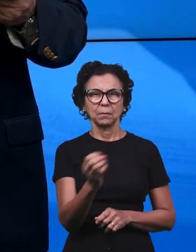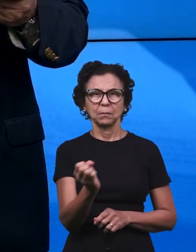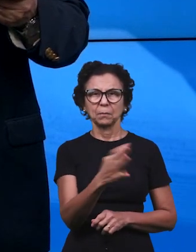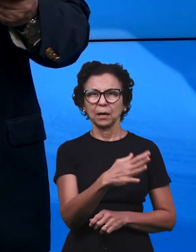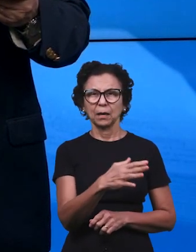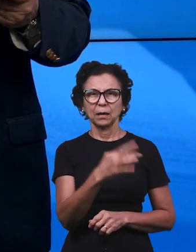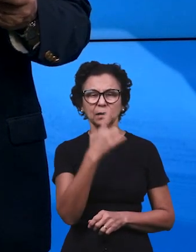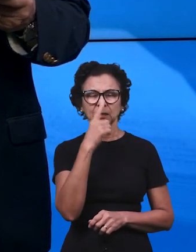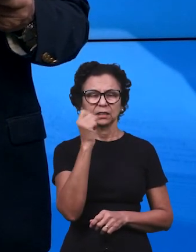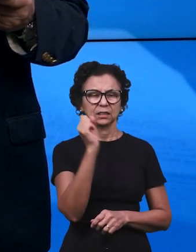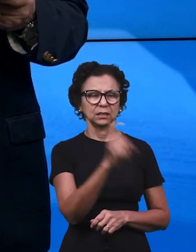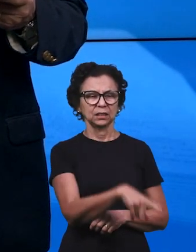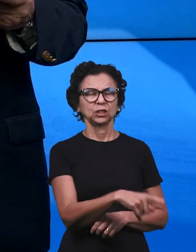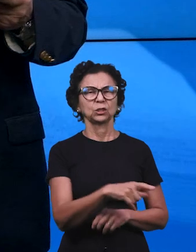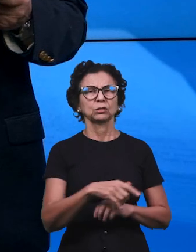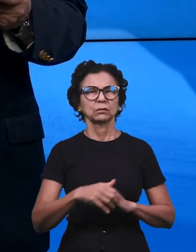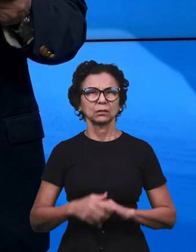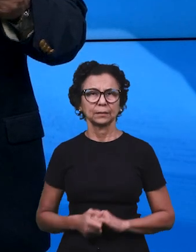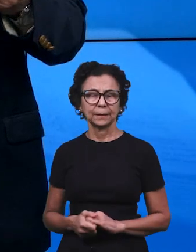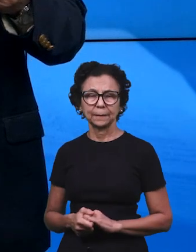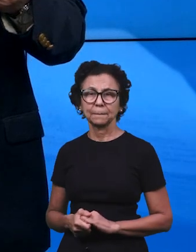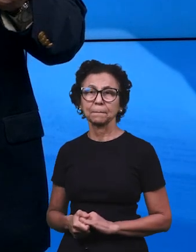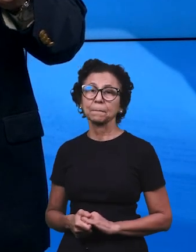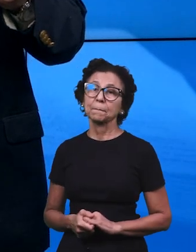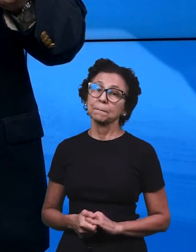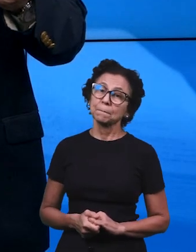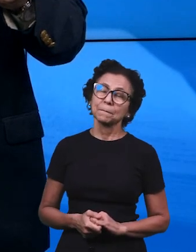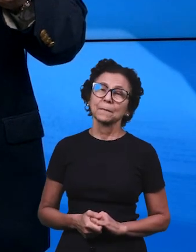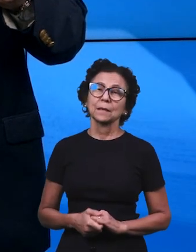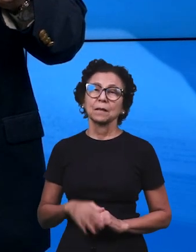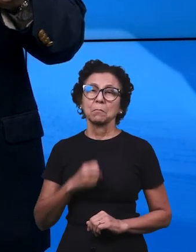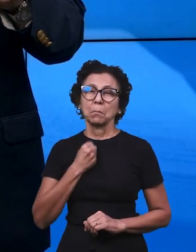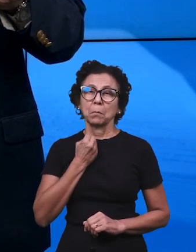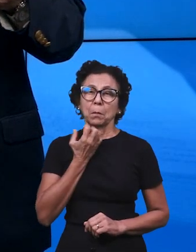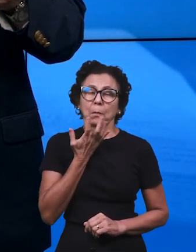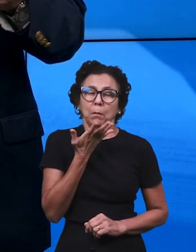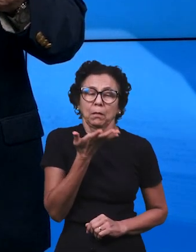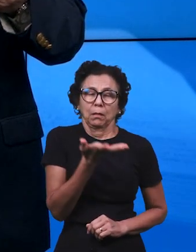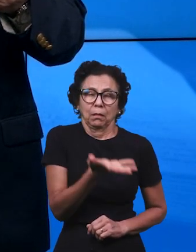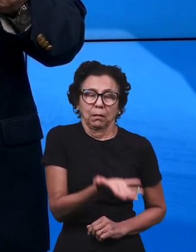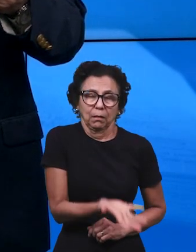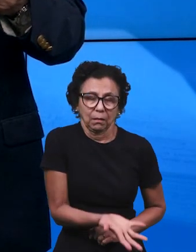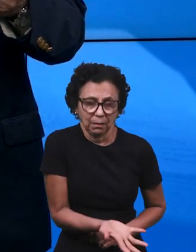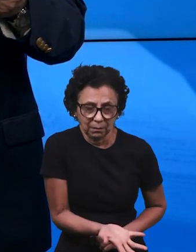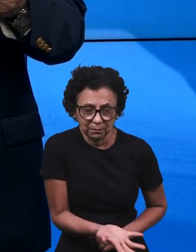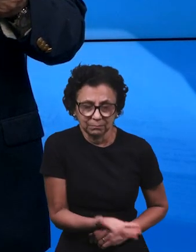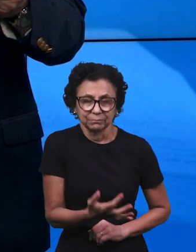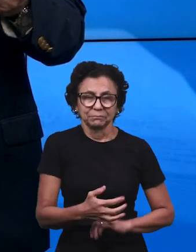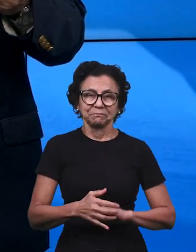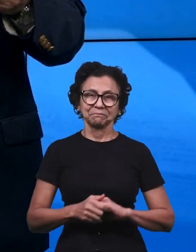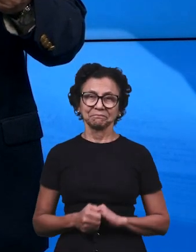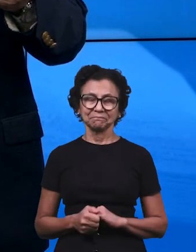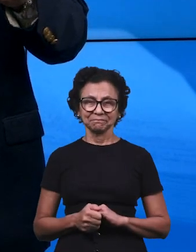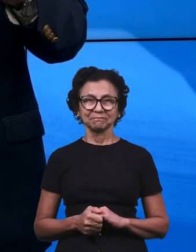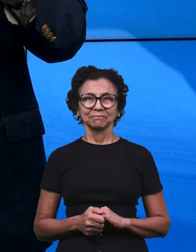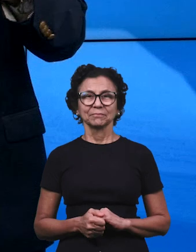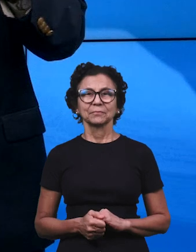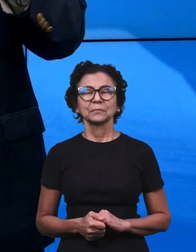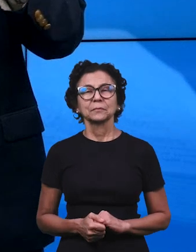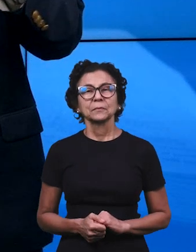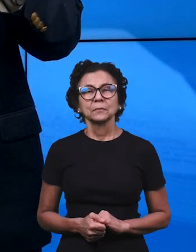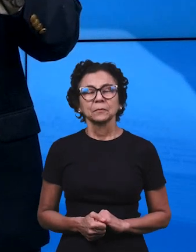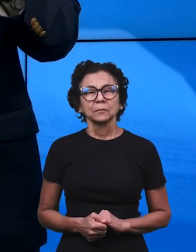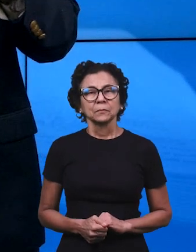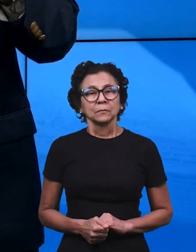do corpo. Ou seja, a expressão fala, vomitar-te-ei da minha boca. Então essa relação é muito